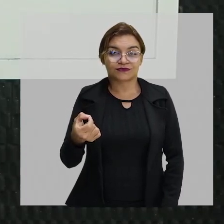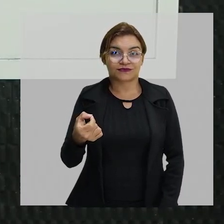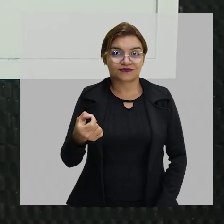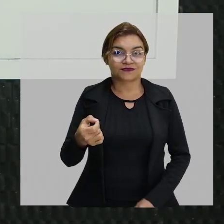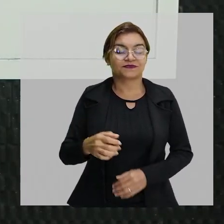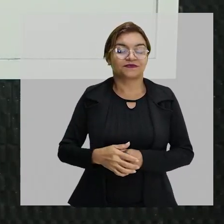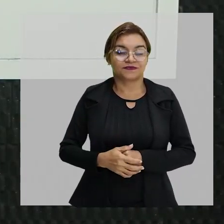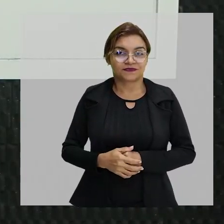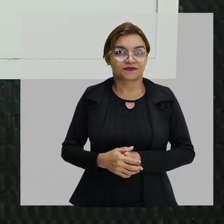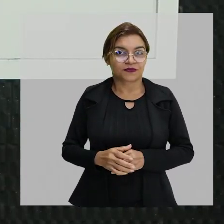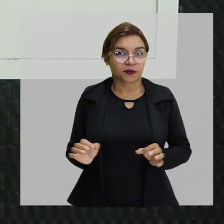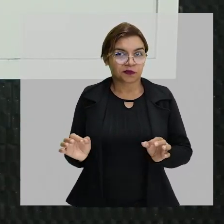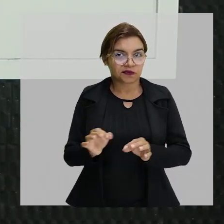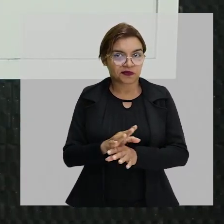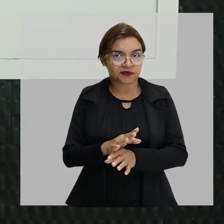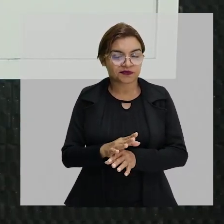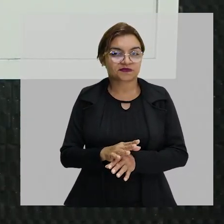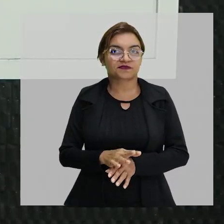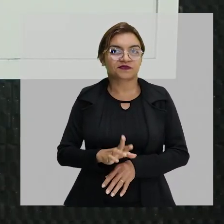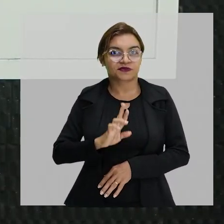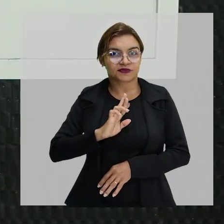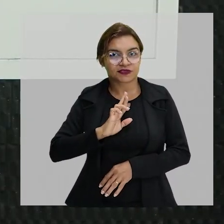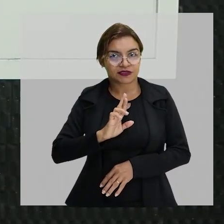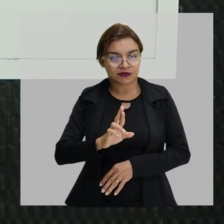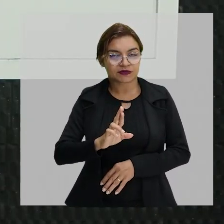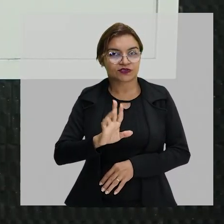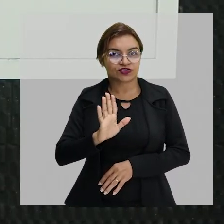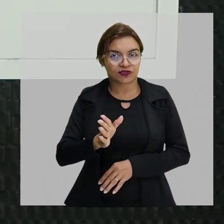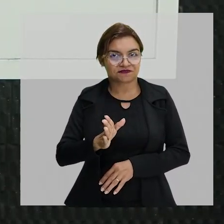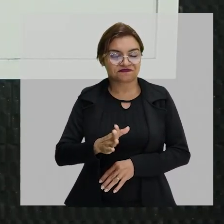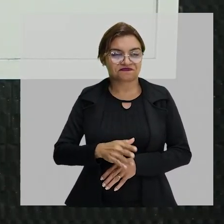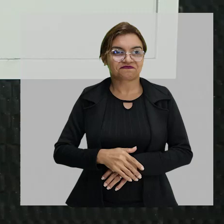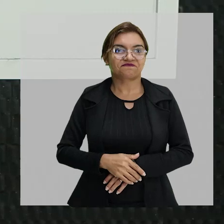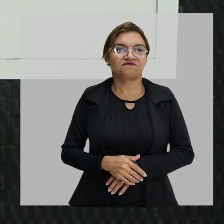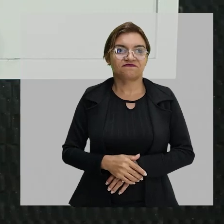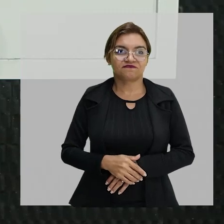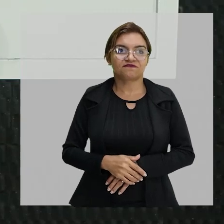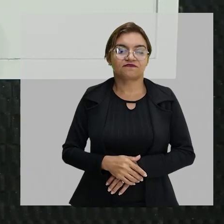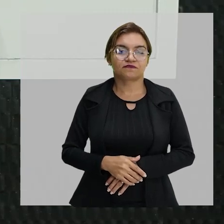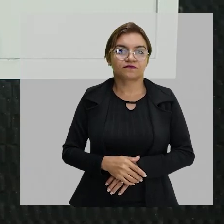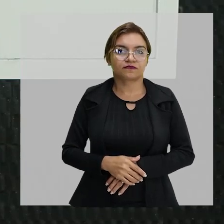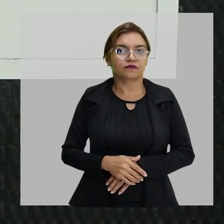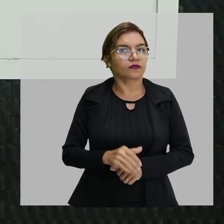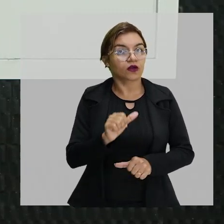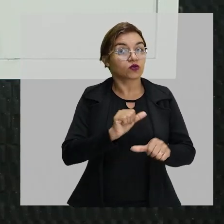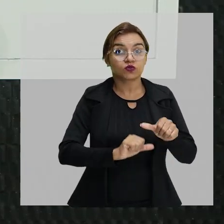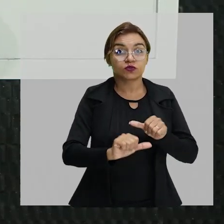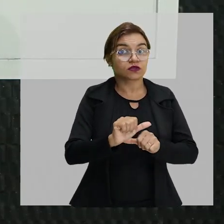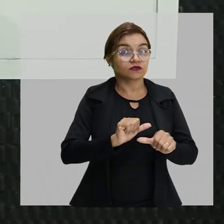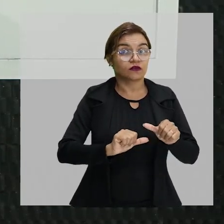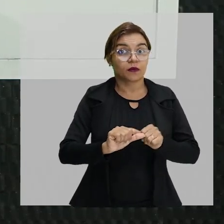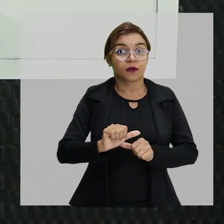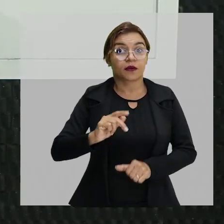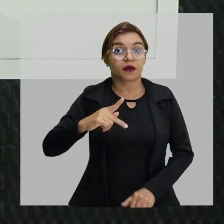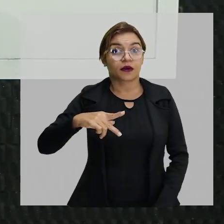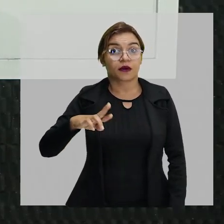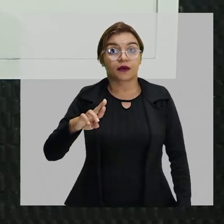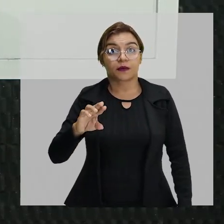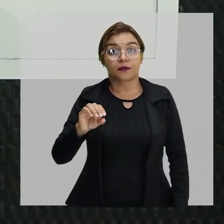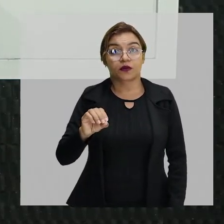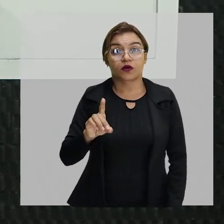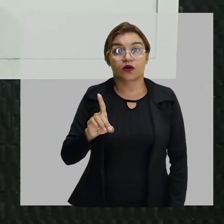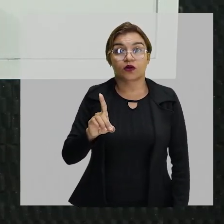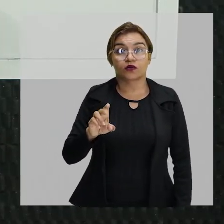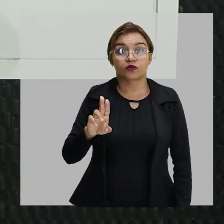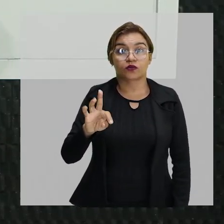Pronto. Certo? Resolvemos aí. Nem transformamos em produto, na verdade, como